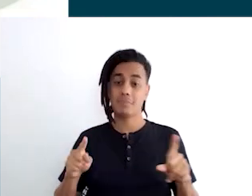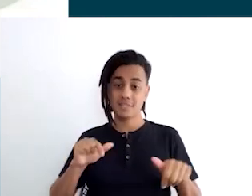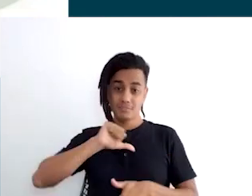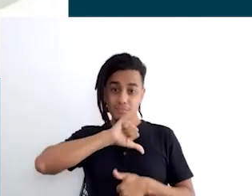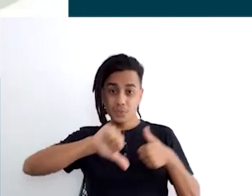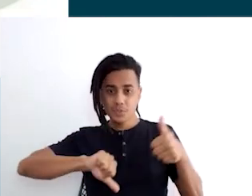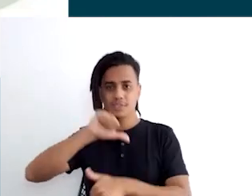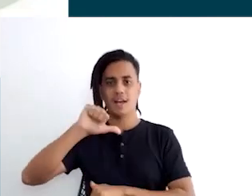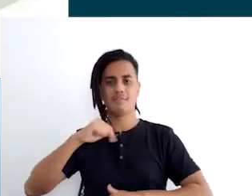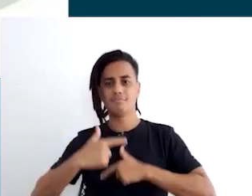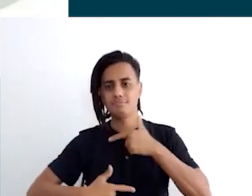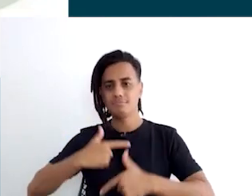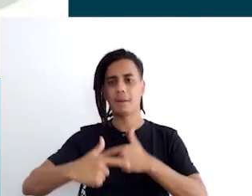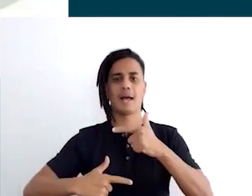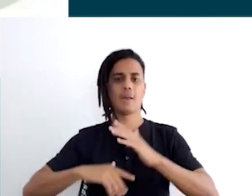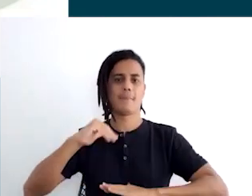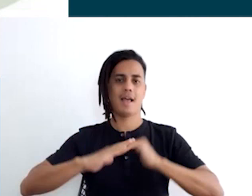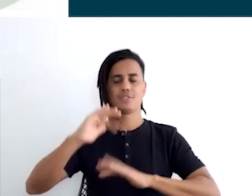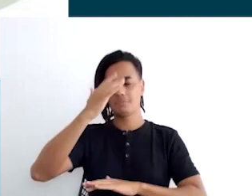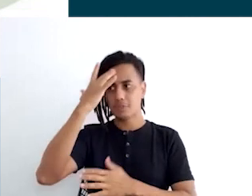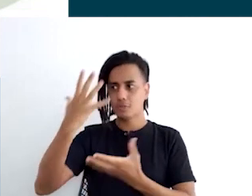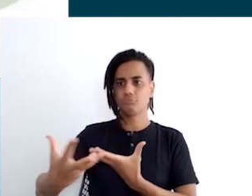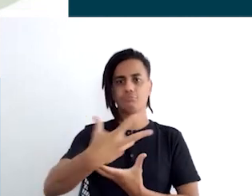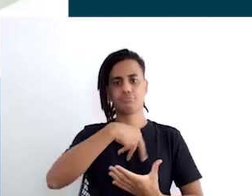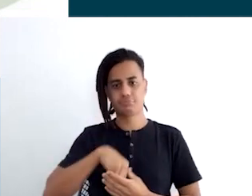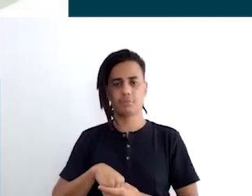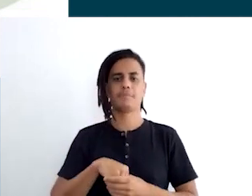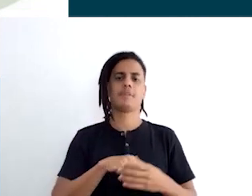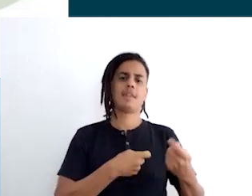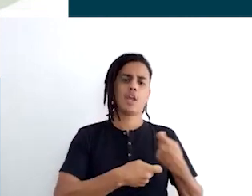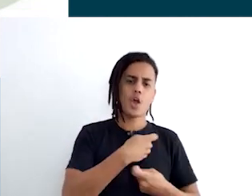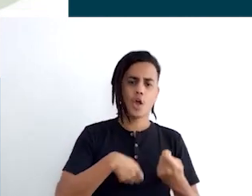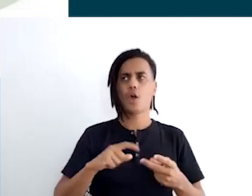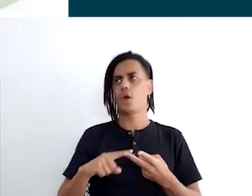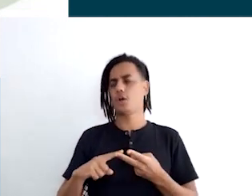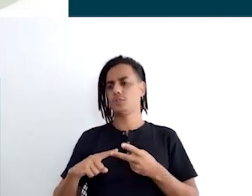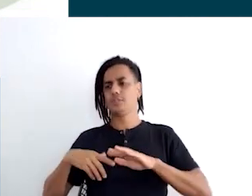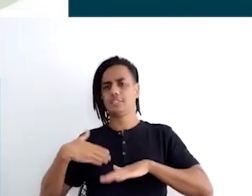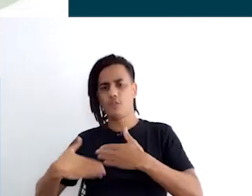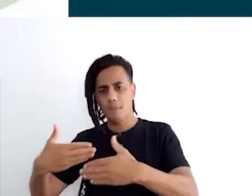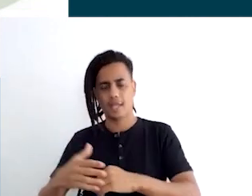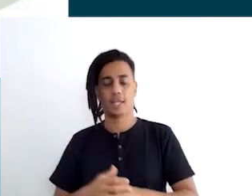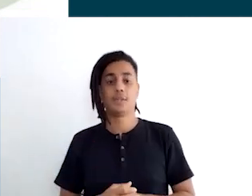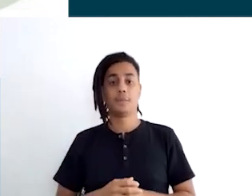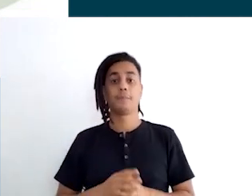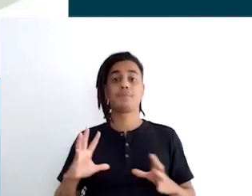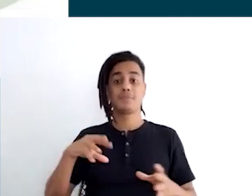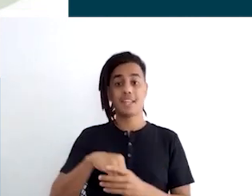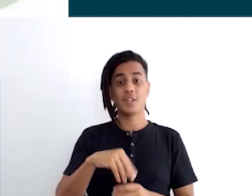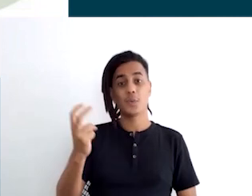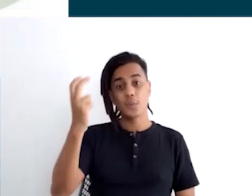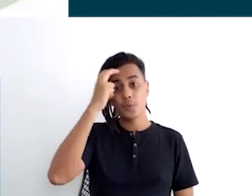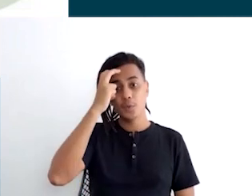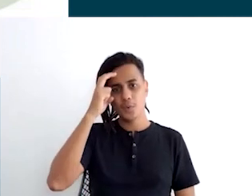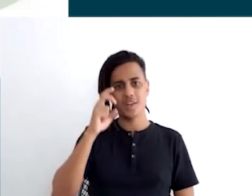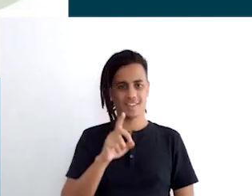o trabalho das pessoas que estão envolvidas, que são de negócio e desenvolvimento. Então, dentro dessa cultura, né, de DevSecOps, a gente fala